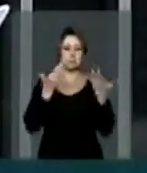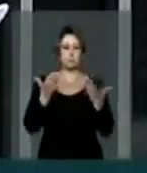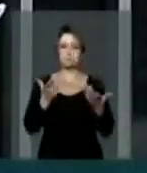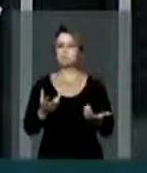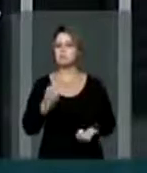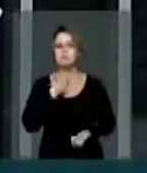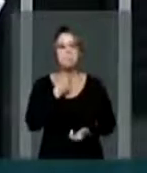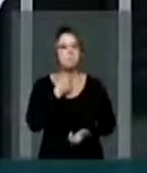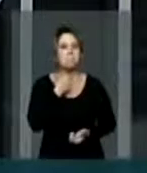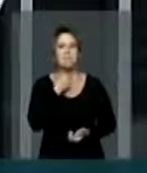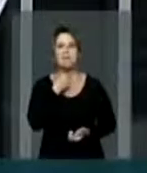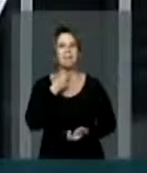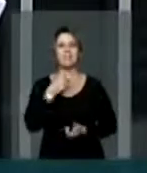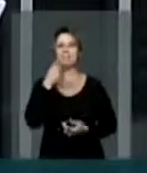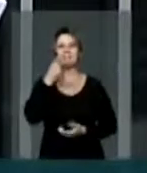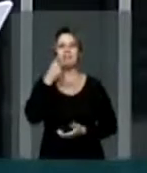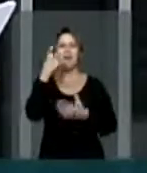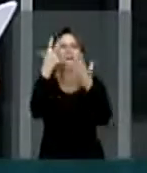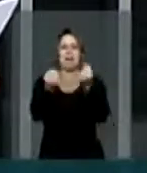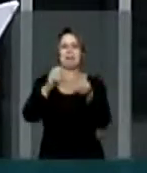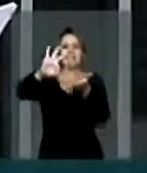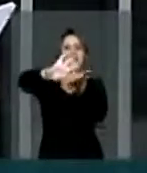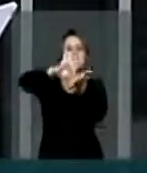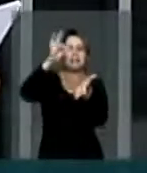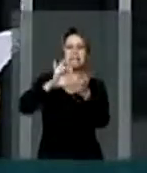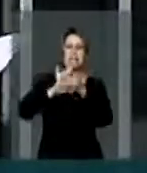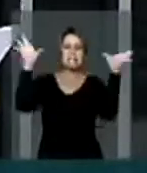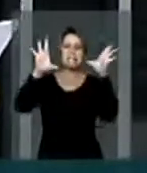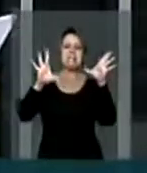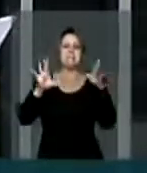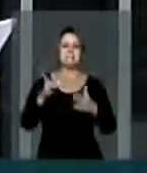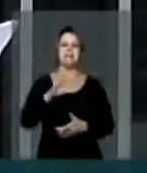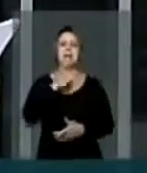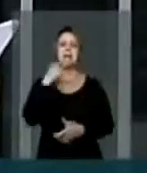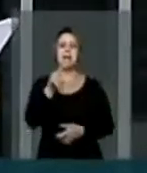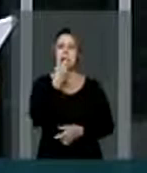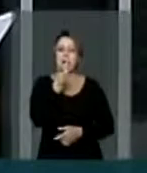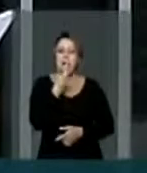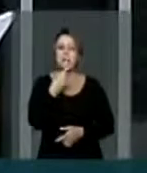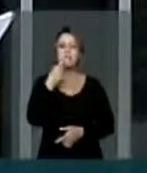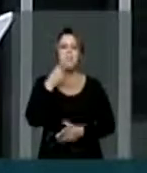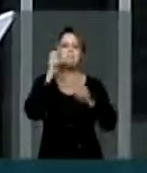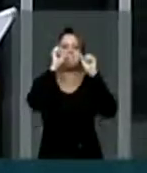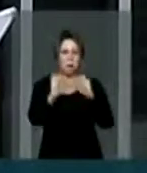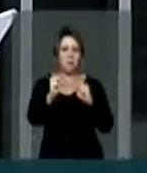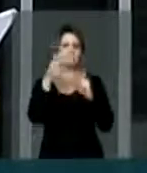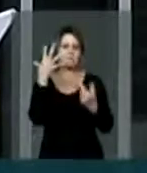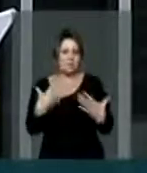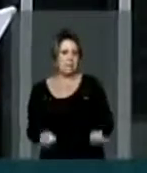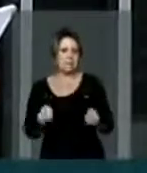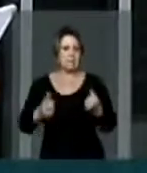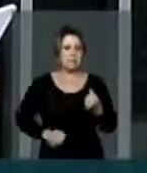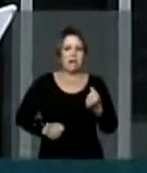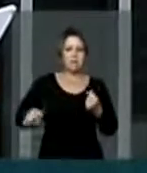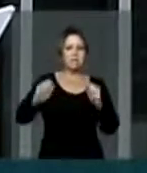pode prescrever nenhum tipo de medicamento, mas pode prescrever a morte de uma criança? Vamos permitir a morte de uma criança